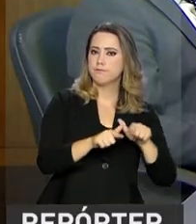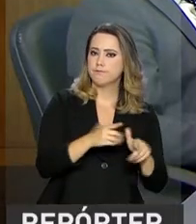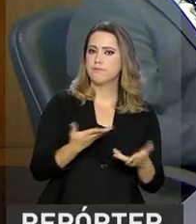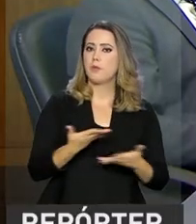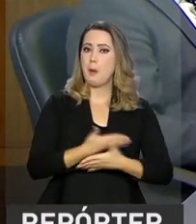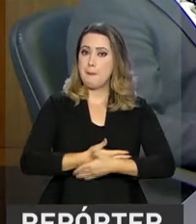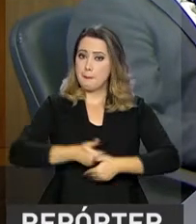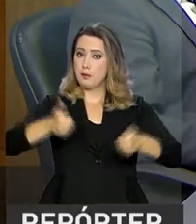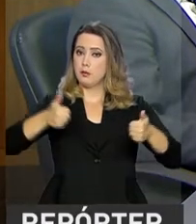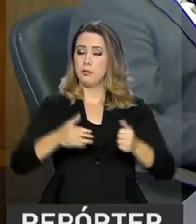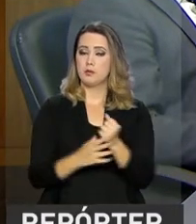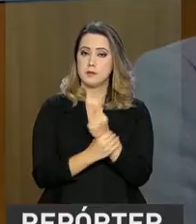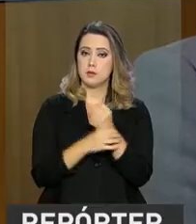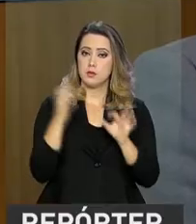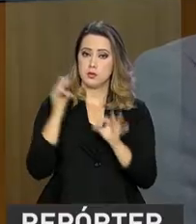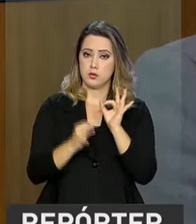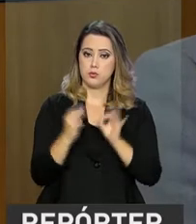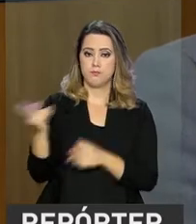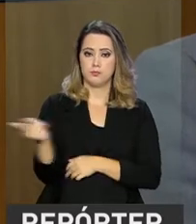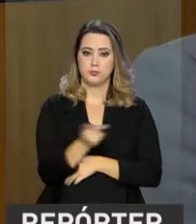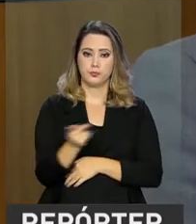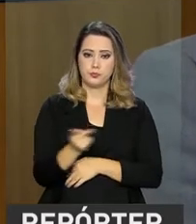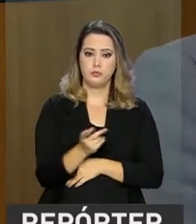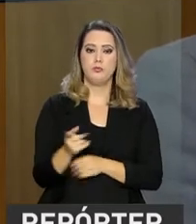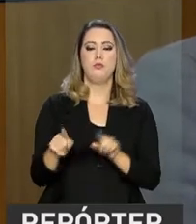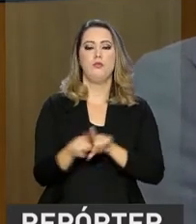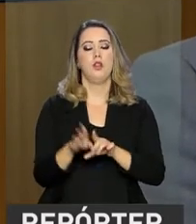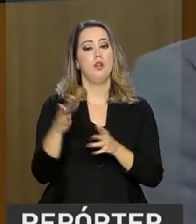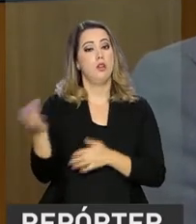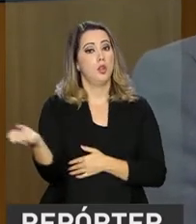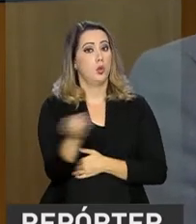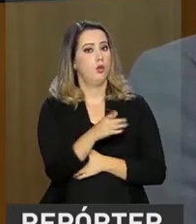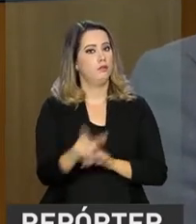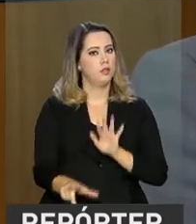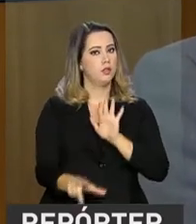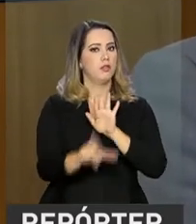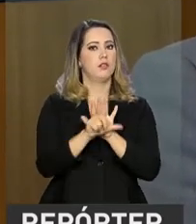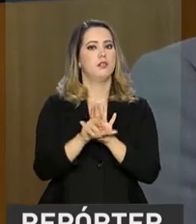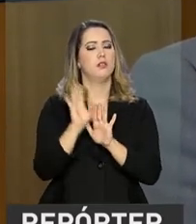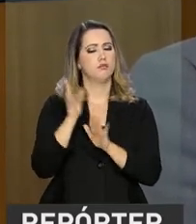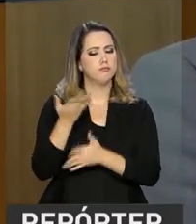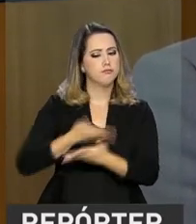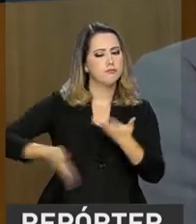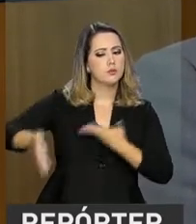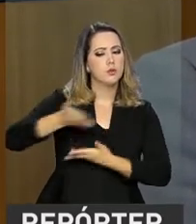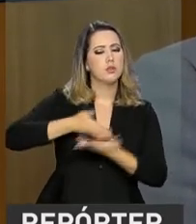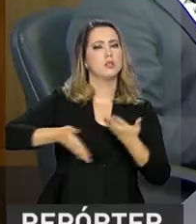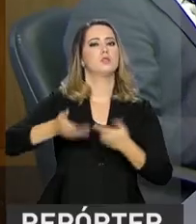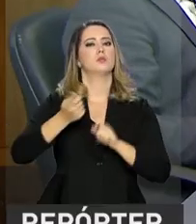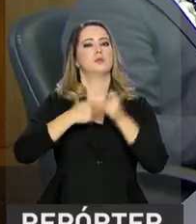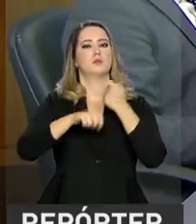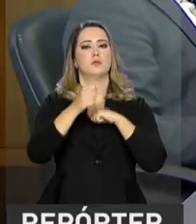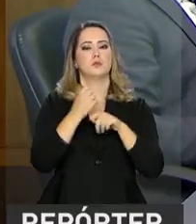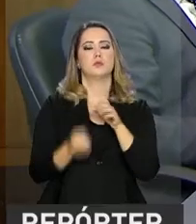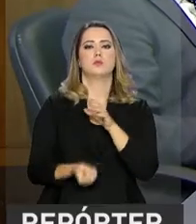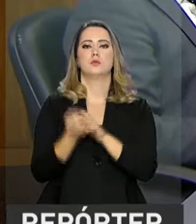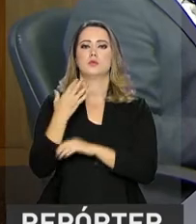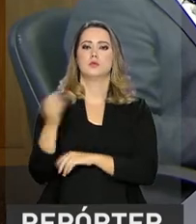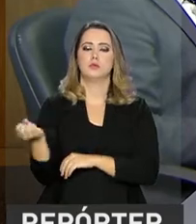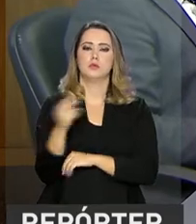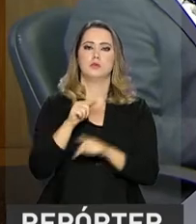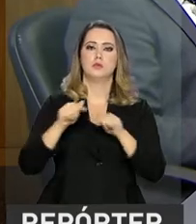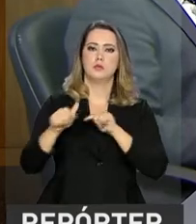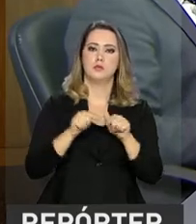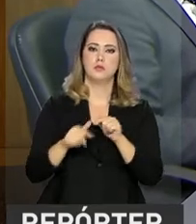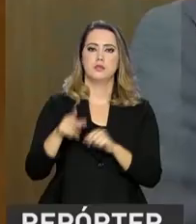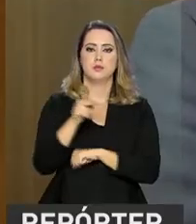segurança jurídica para ambos. O ministro garantiu que a nova legislação já está movimentando a economia e gerando novos